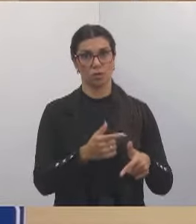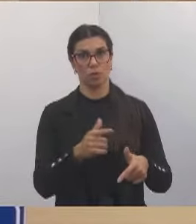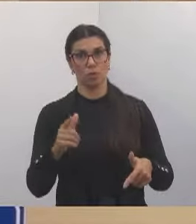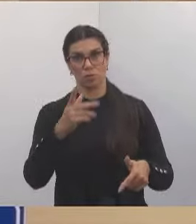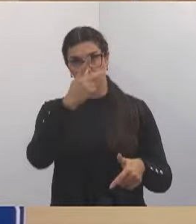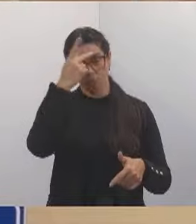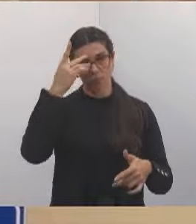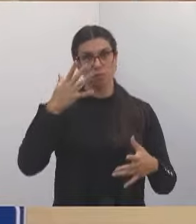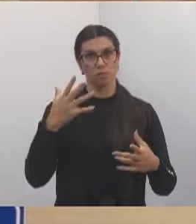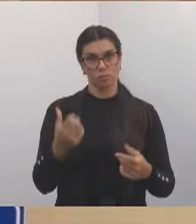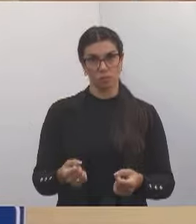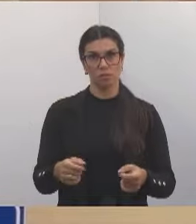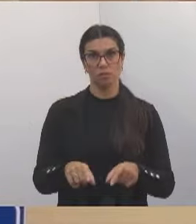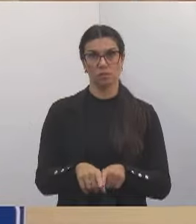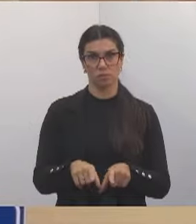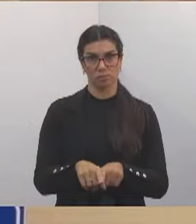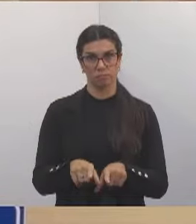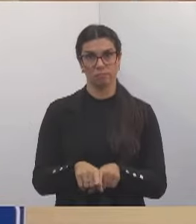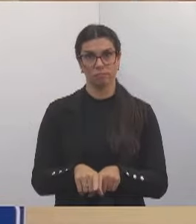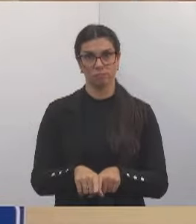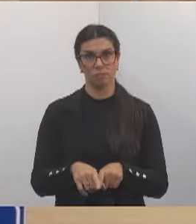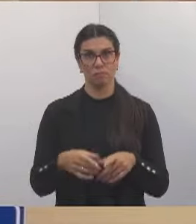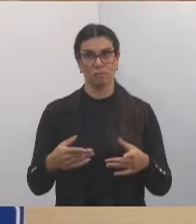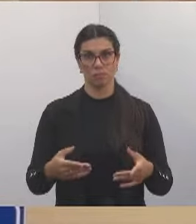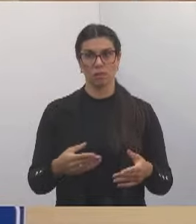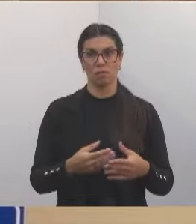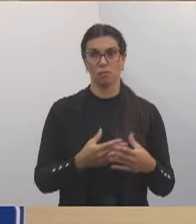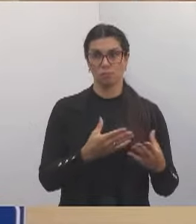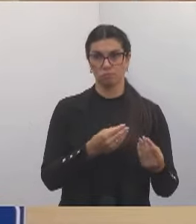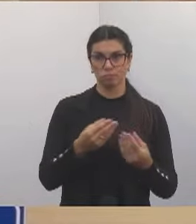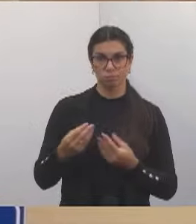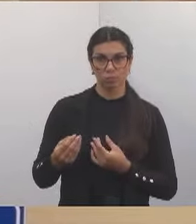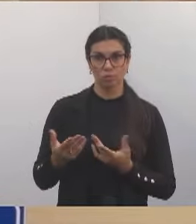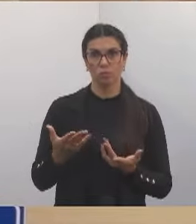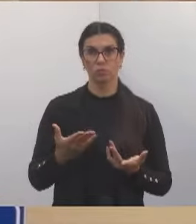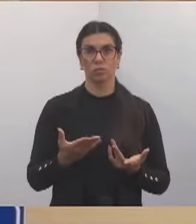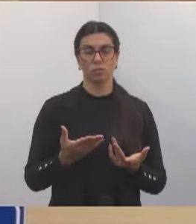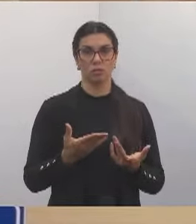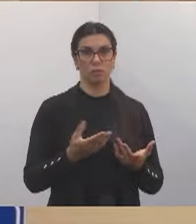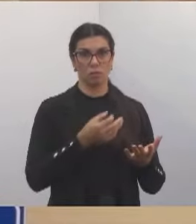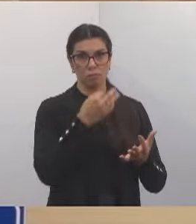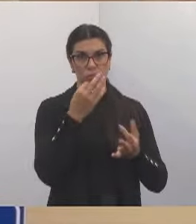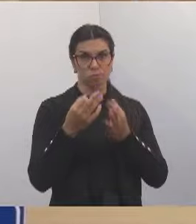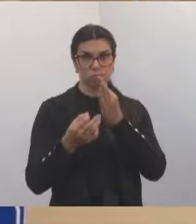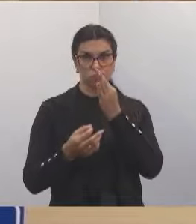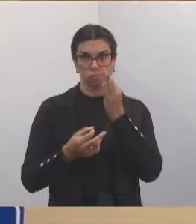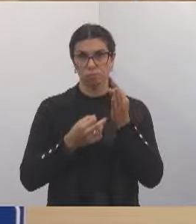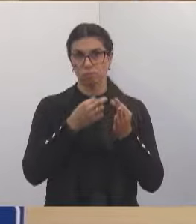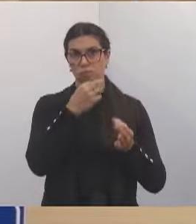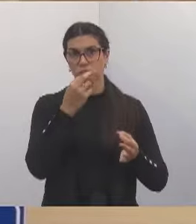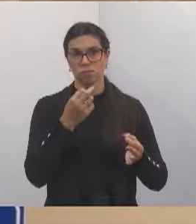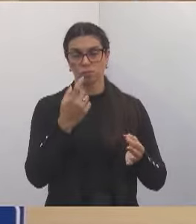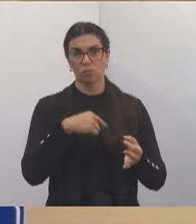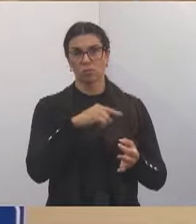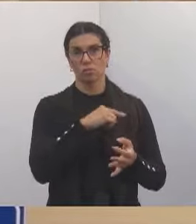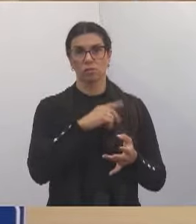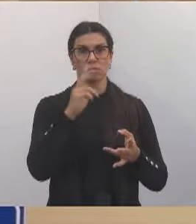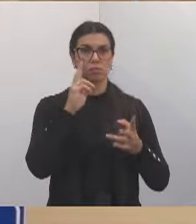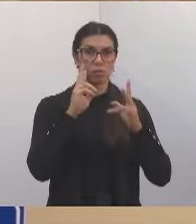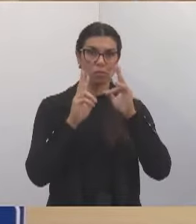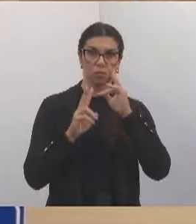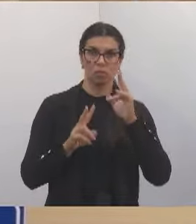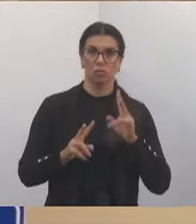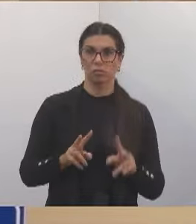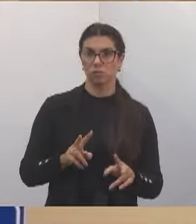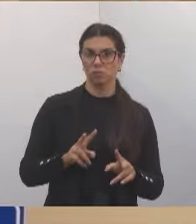claro pelas duas frentes. É muito boato, né, que a gente escuta aí cidades vizinhas daqui,